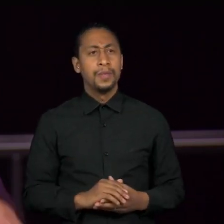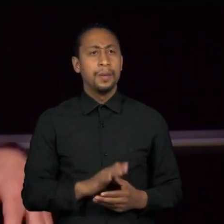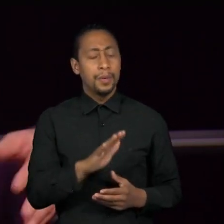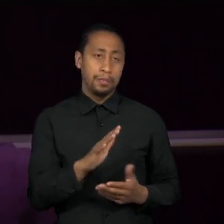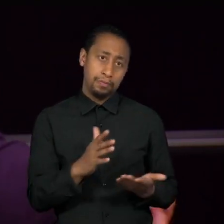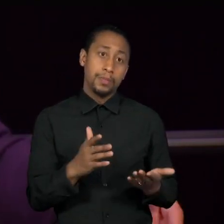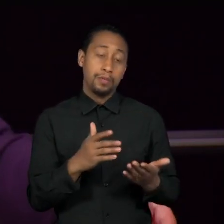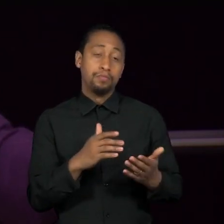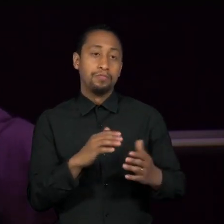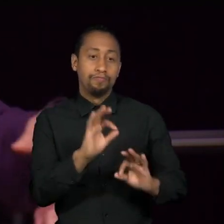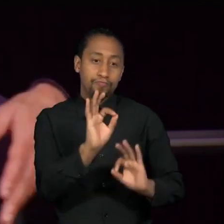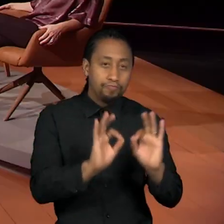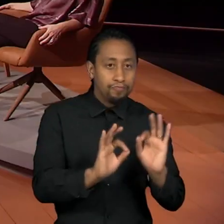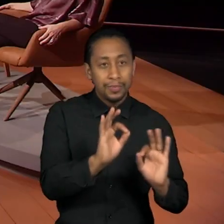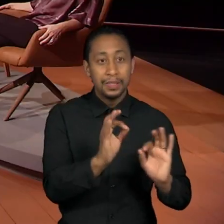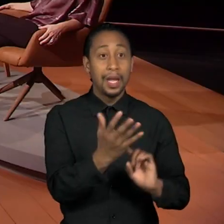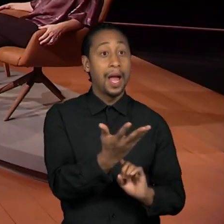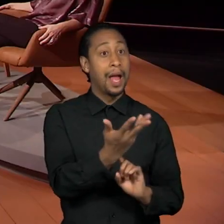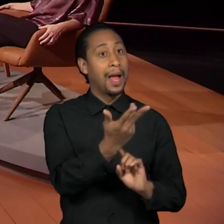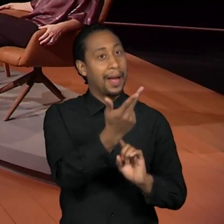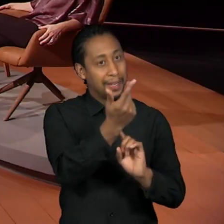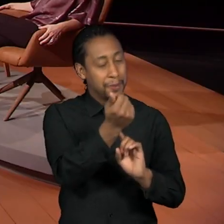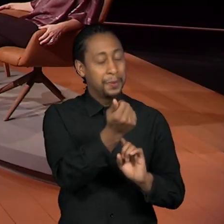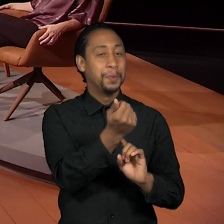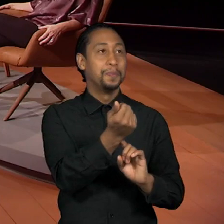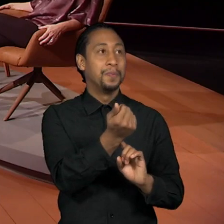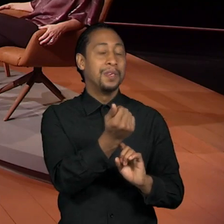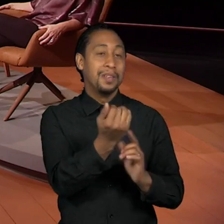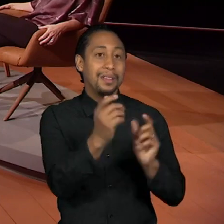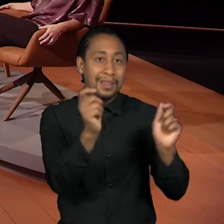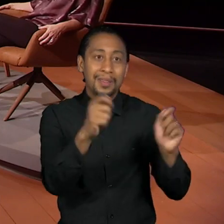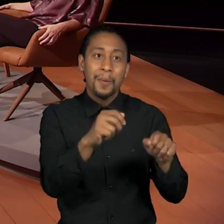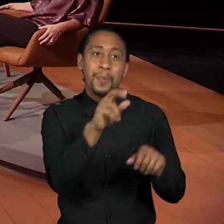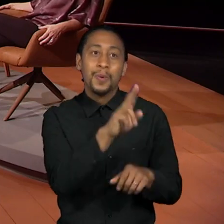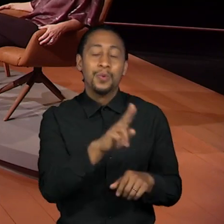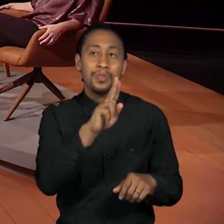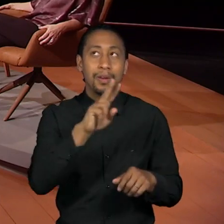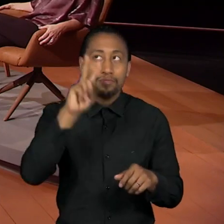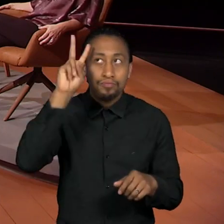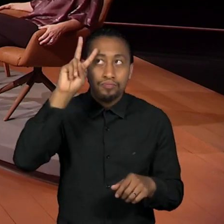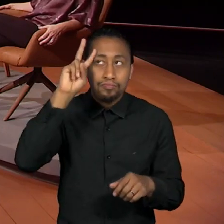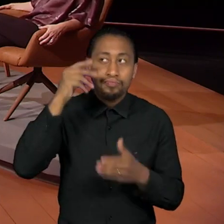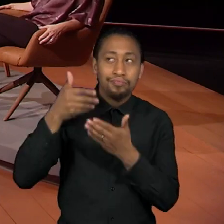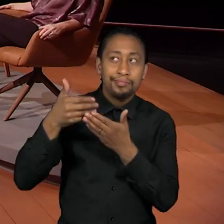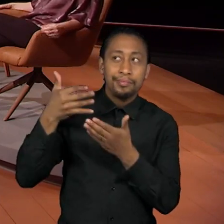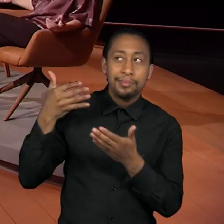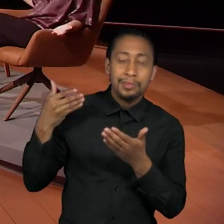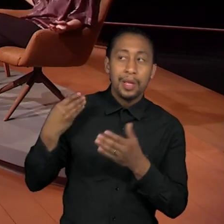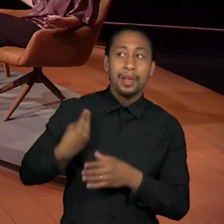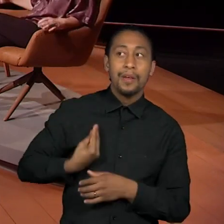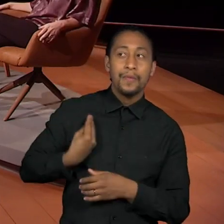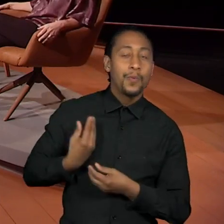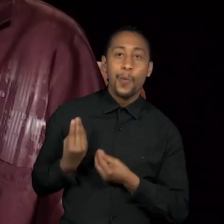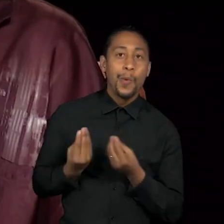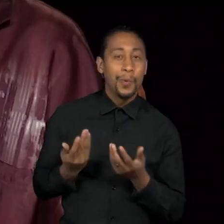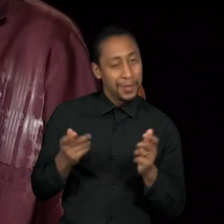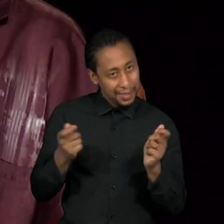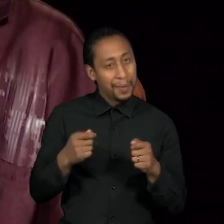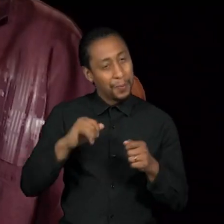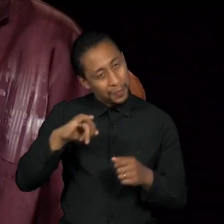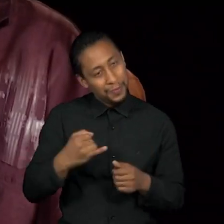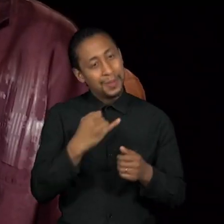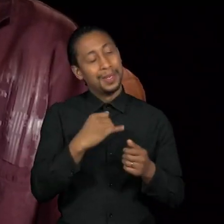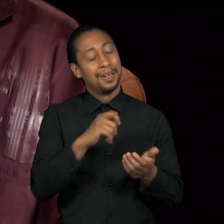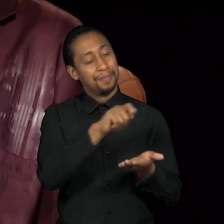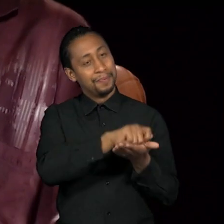arte é realmente essas lembranças, essas coisas, essas vivências que a gente passa, né? E esse depoimento lindo,